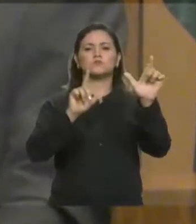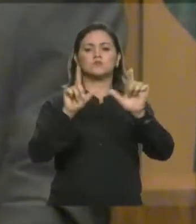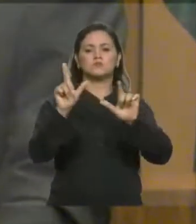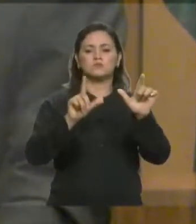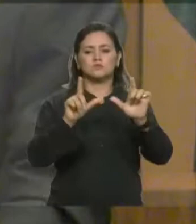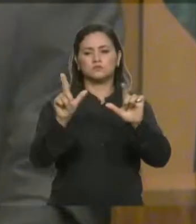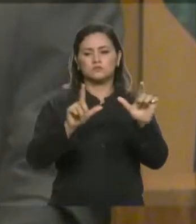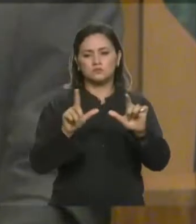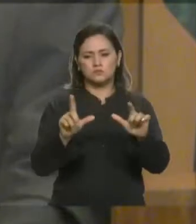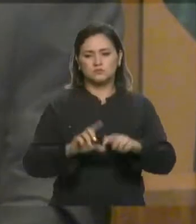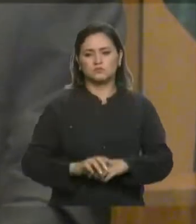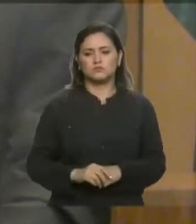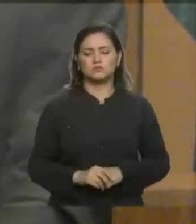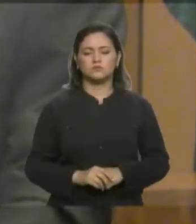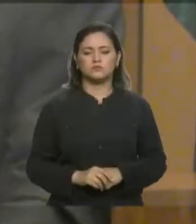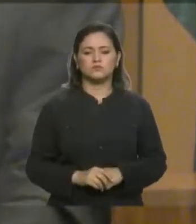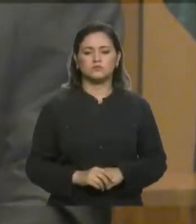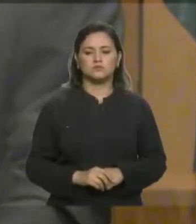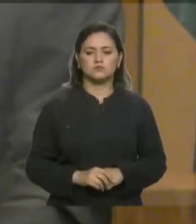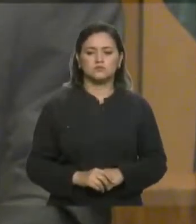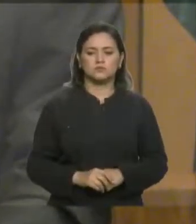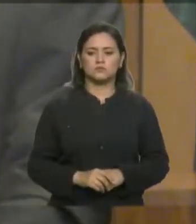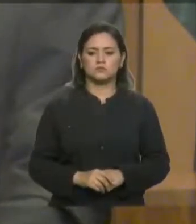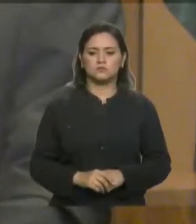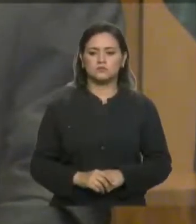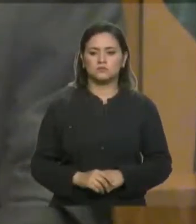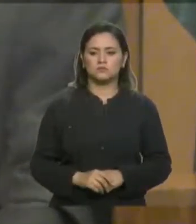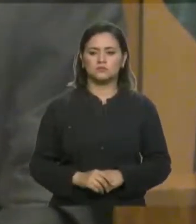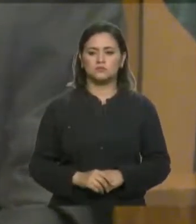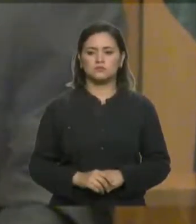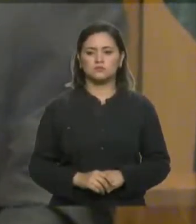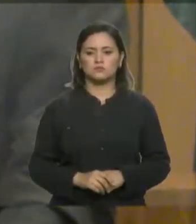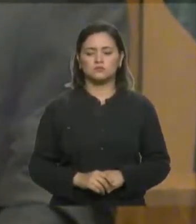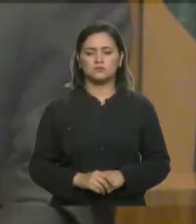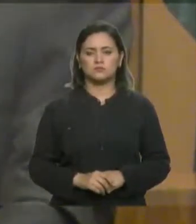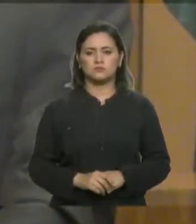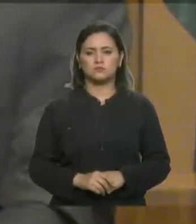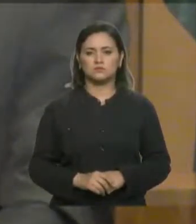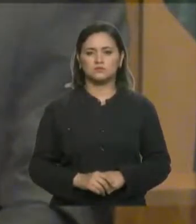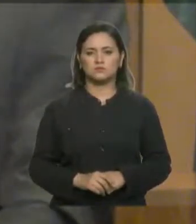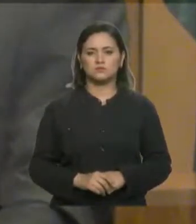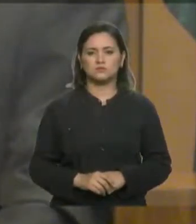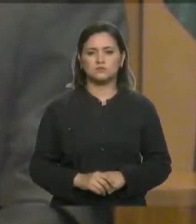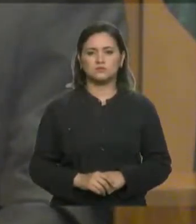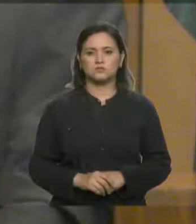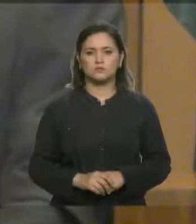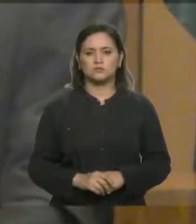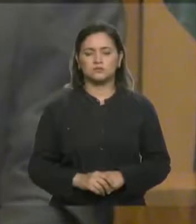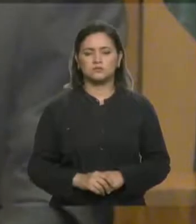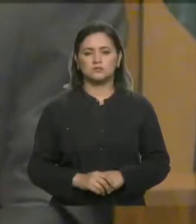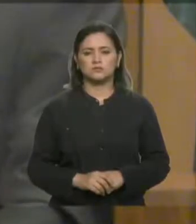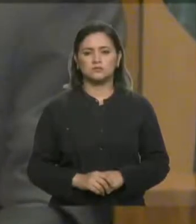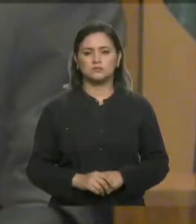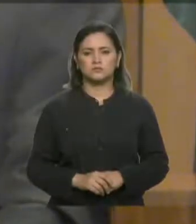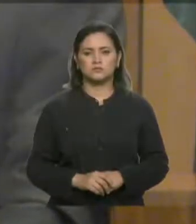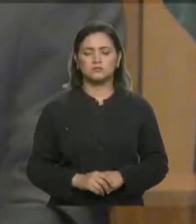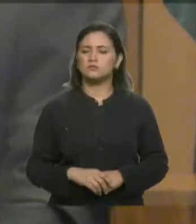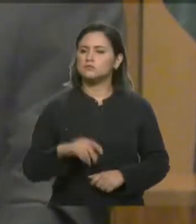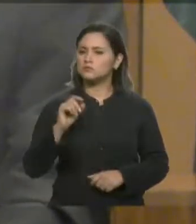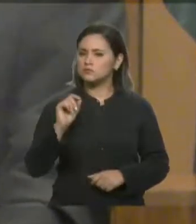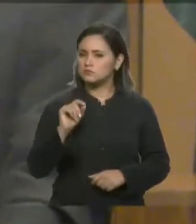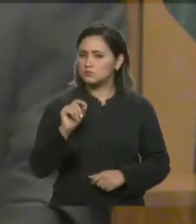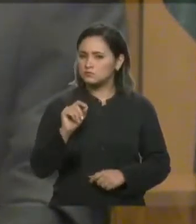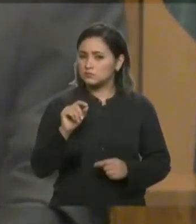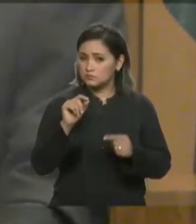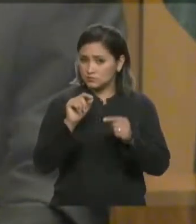nacional, que foi a emboscada ocorrida na última sexta-feira,